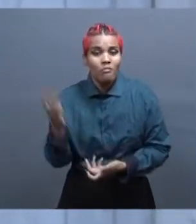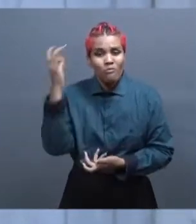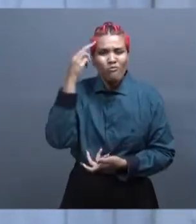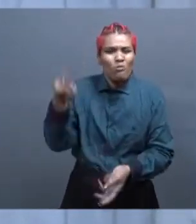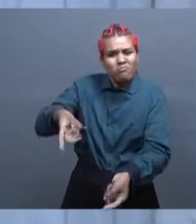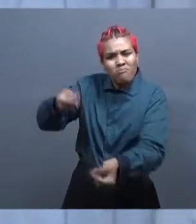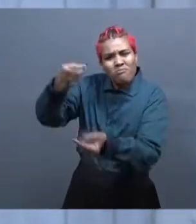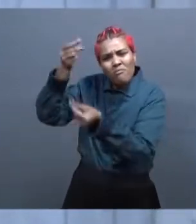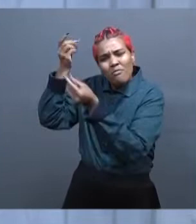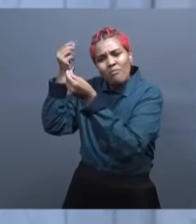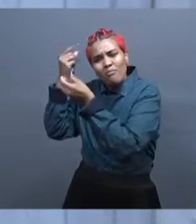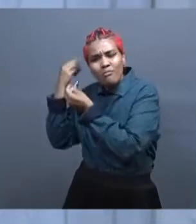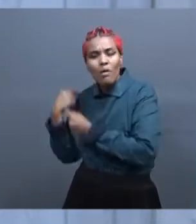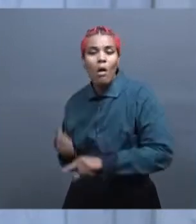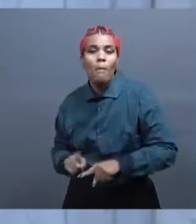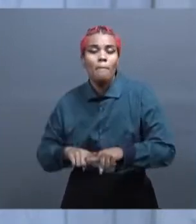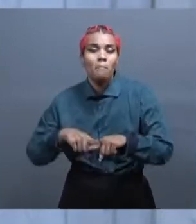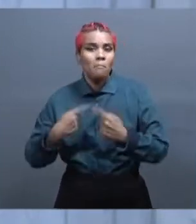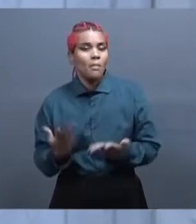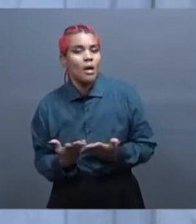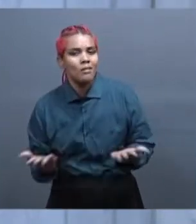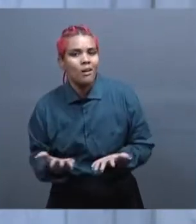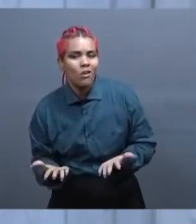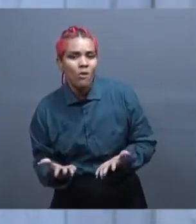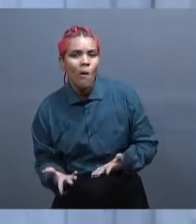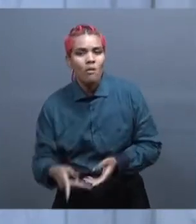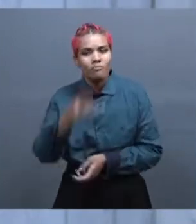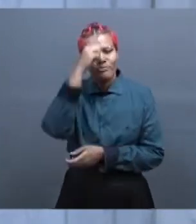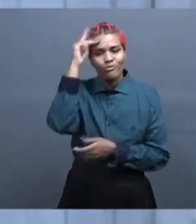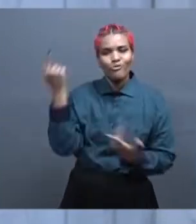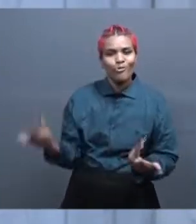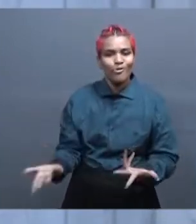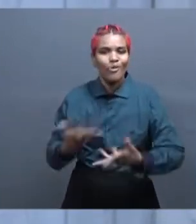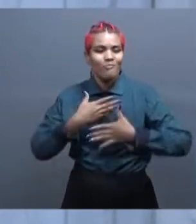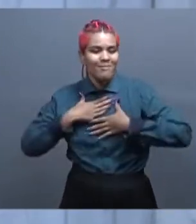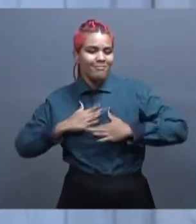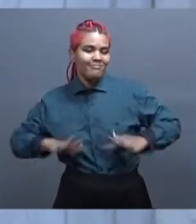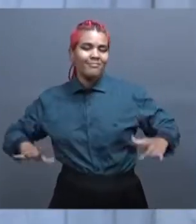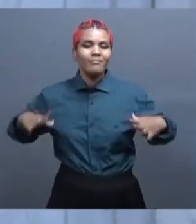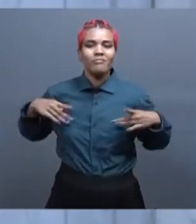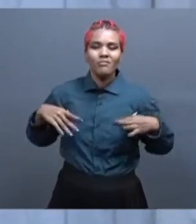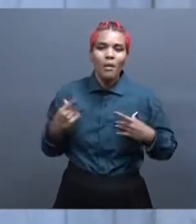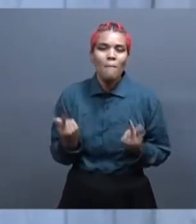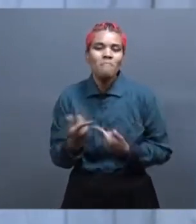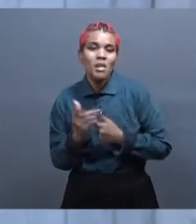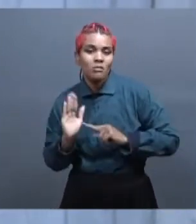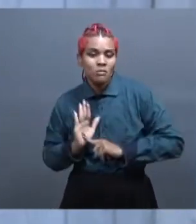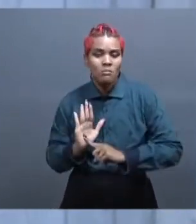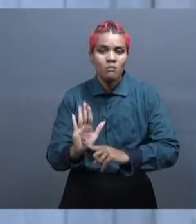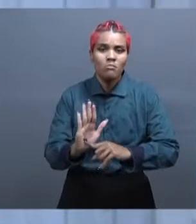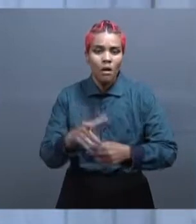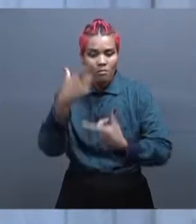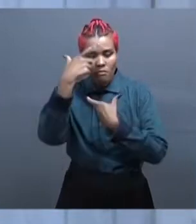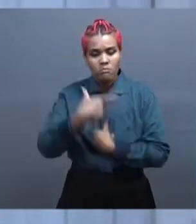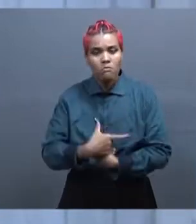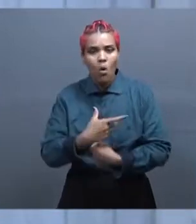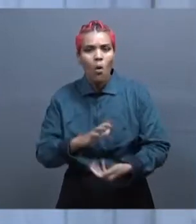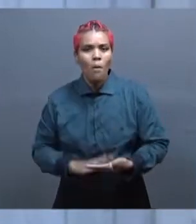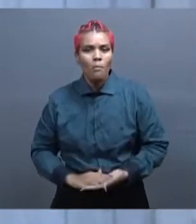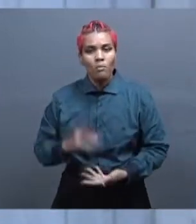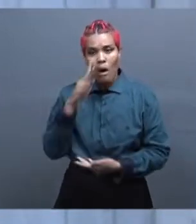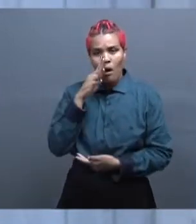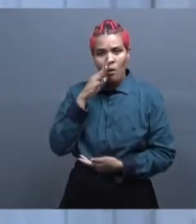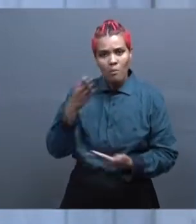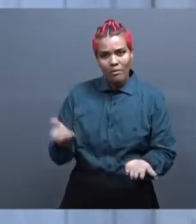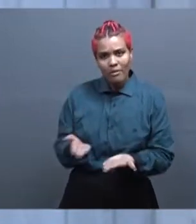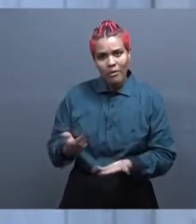novidade é que as pessoas estão se sentindo cada vez mais à vontade para se expressarem através do corpo veja na reportagem que é destaque